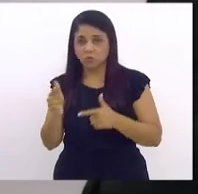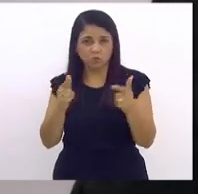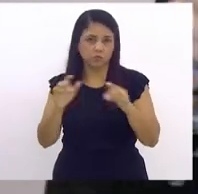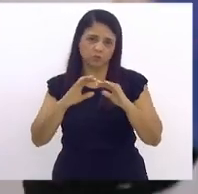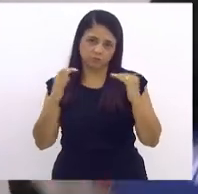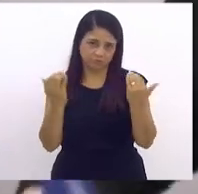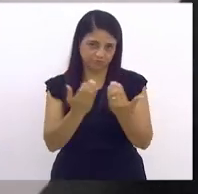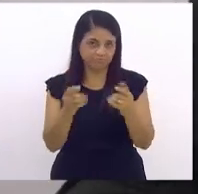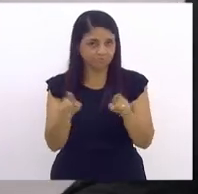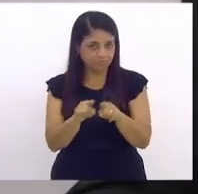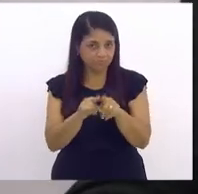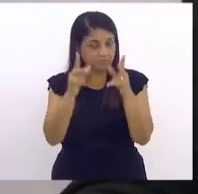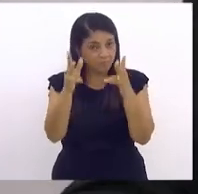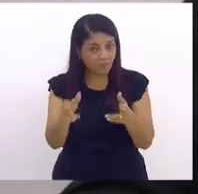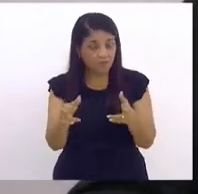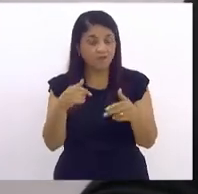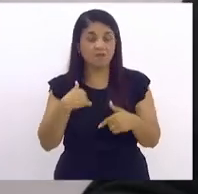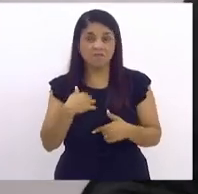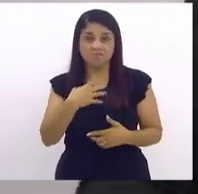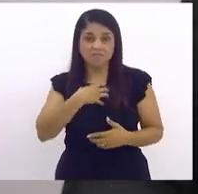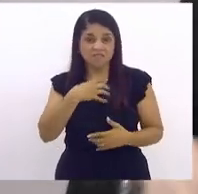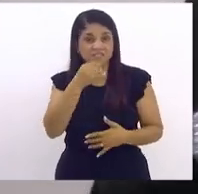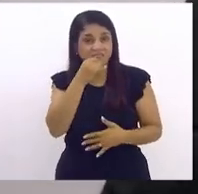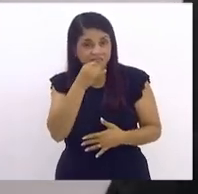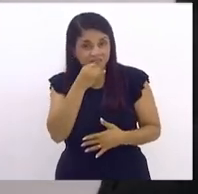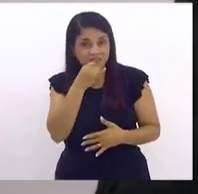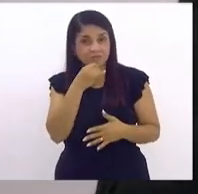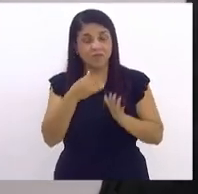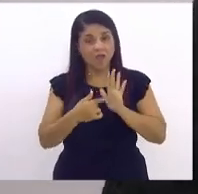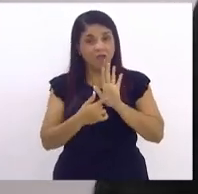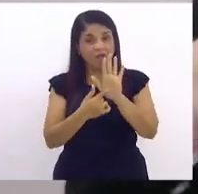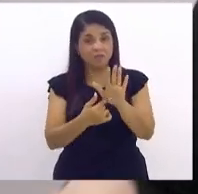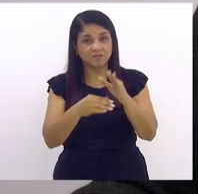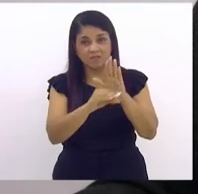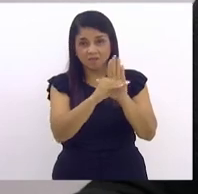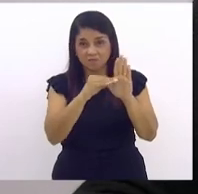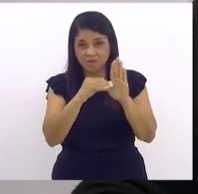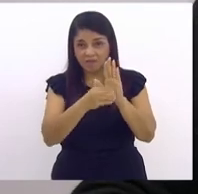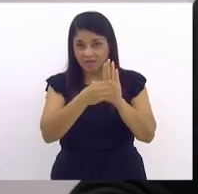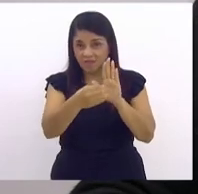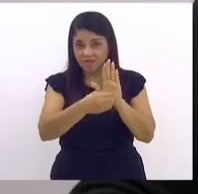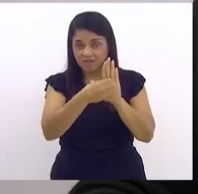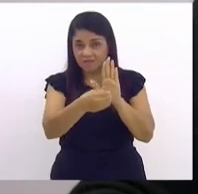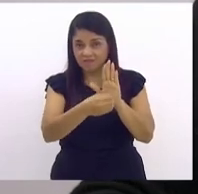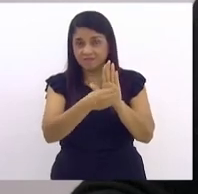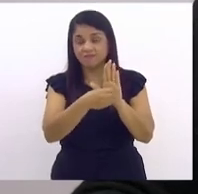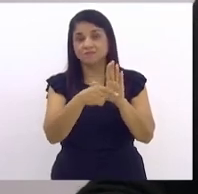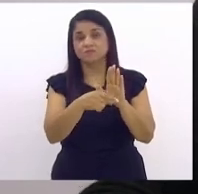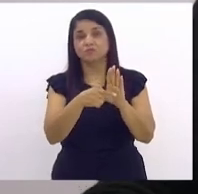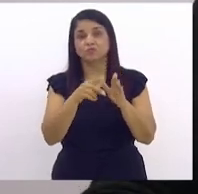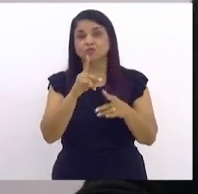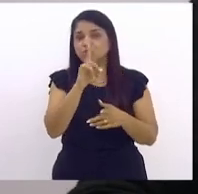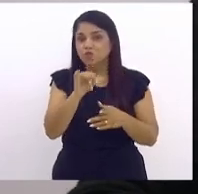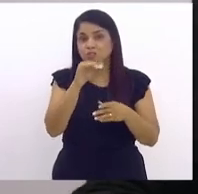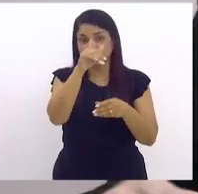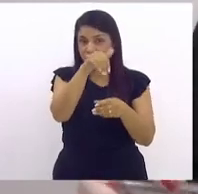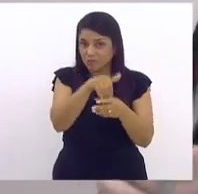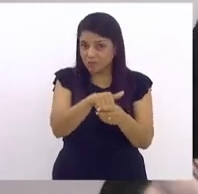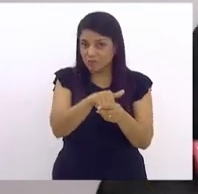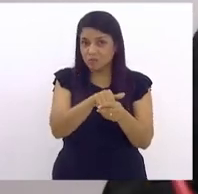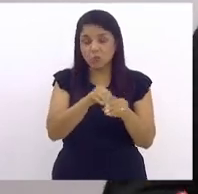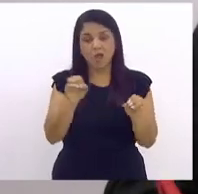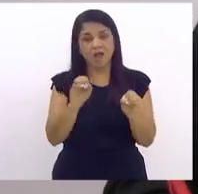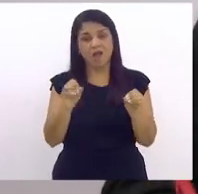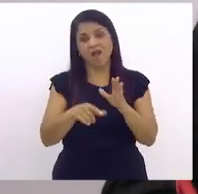Eu fiquei muito entristecida porque foi apresentada a emenda de plenário no dia da votação, sem